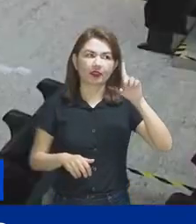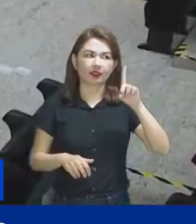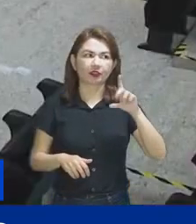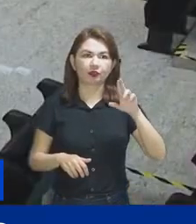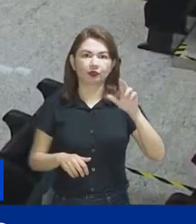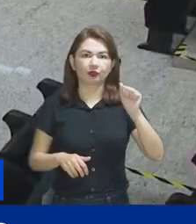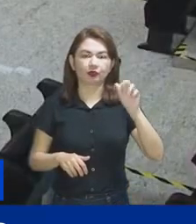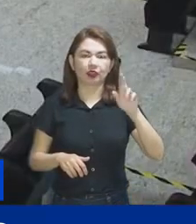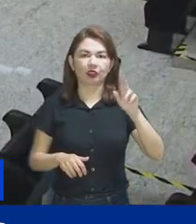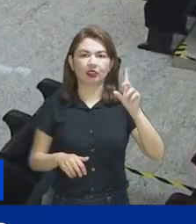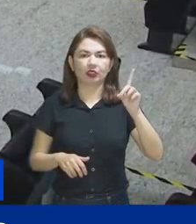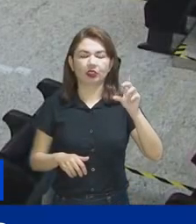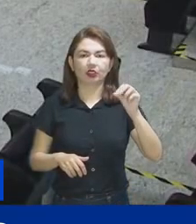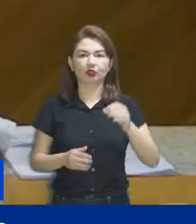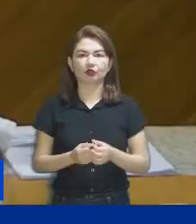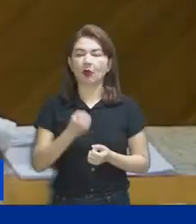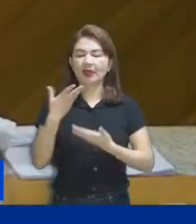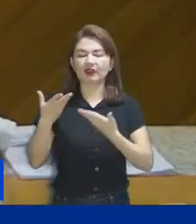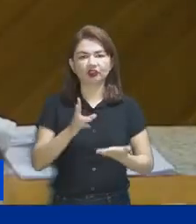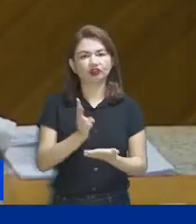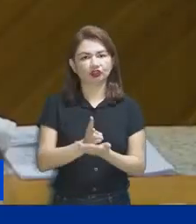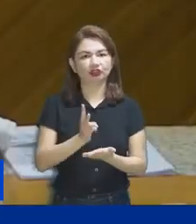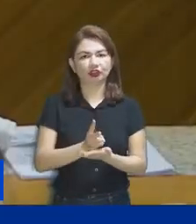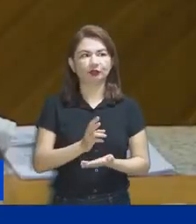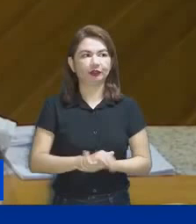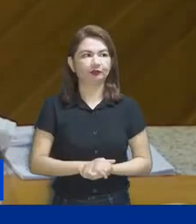Doutora Lília, vossa excelência vai atuar no próximo?